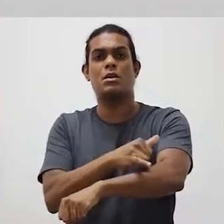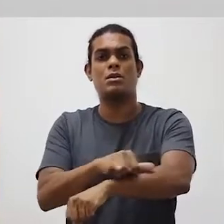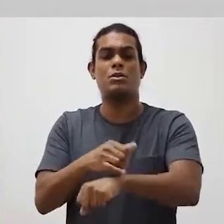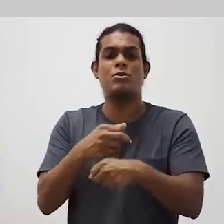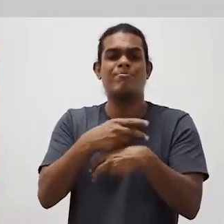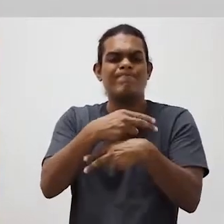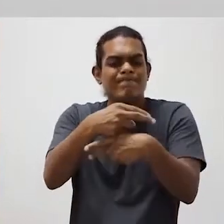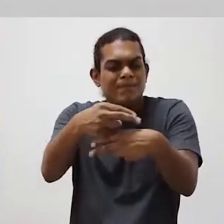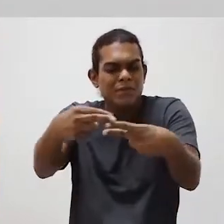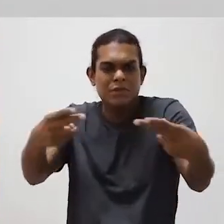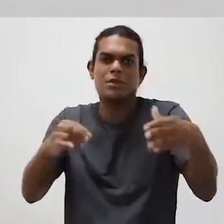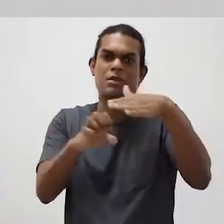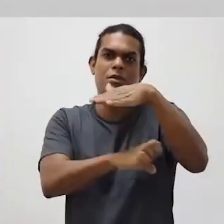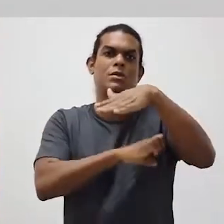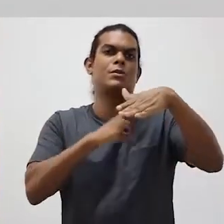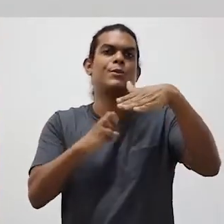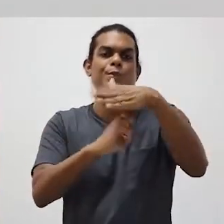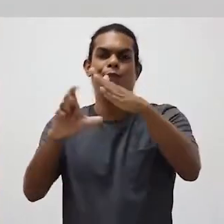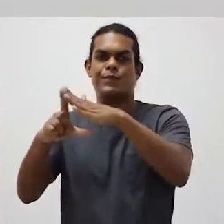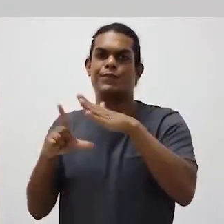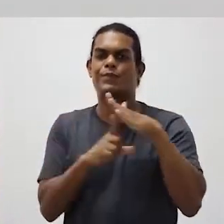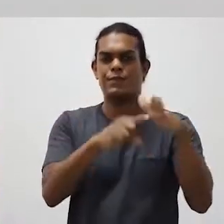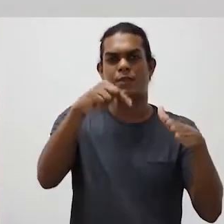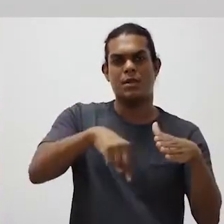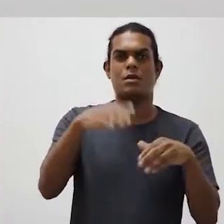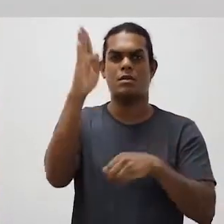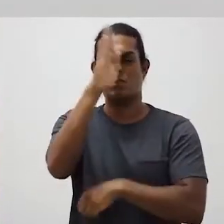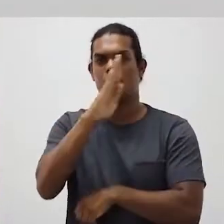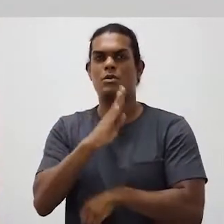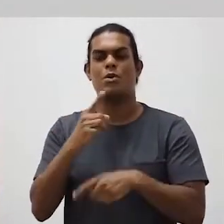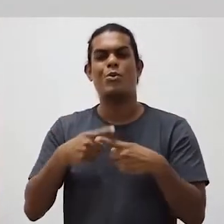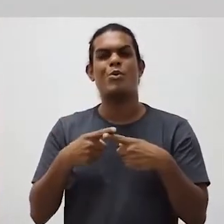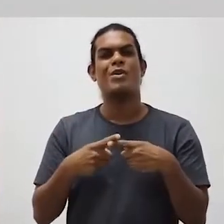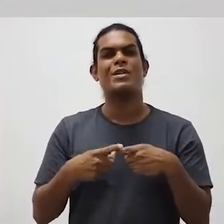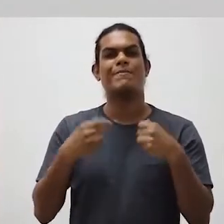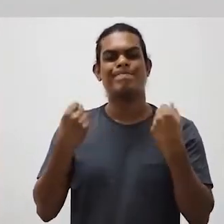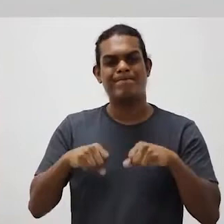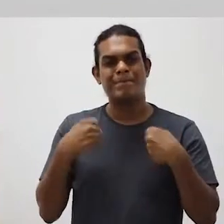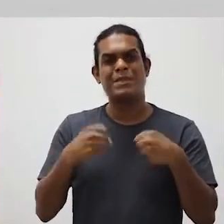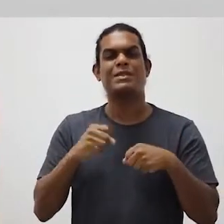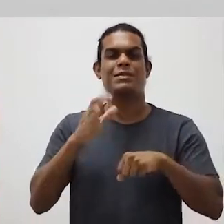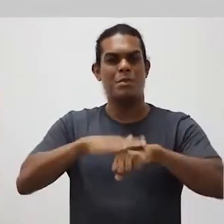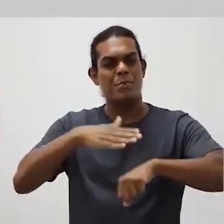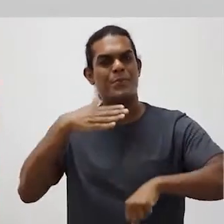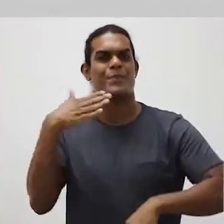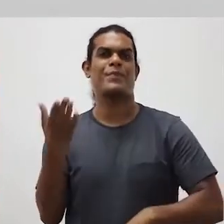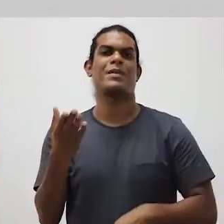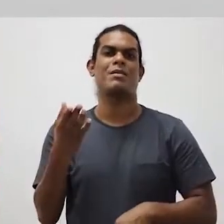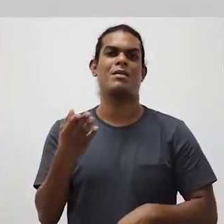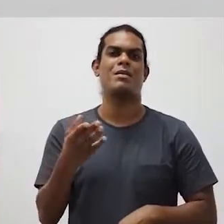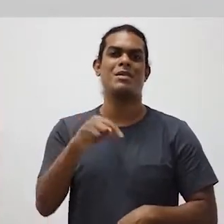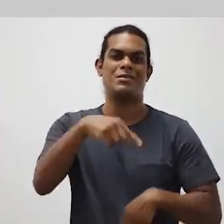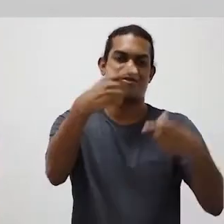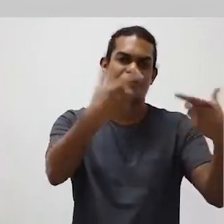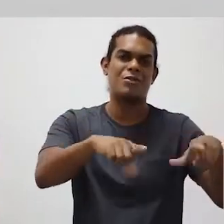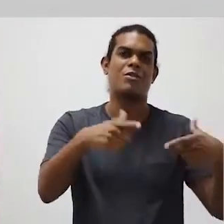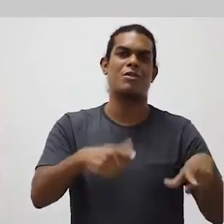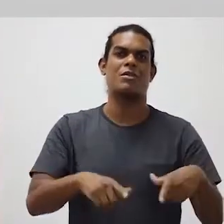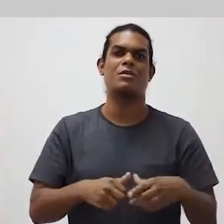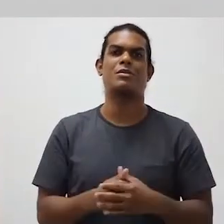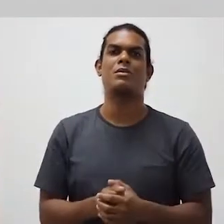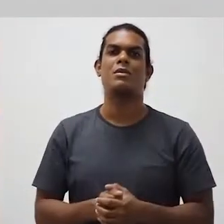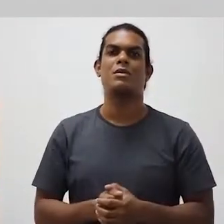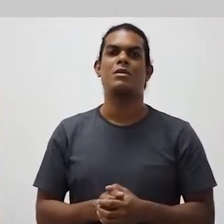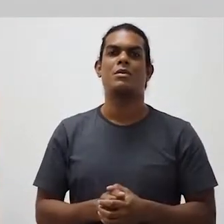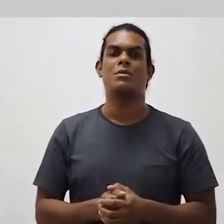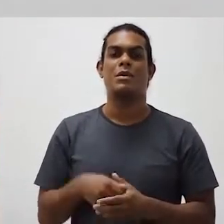muitas empresas da área de logística aqui no Brasil, porque ainda precisa melhorar essa infraestrutura para que nós